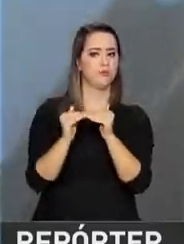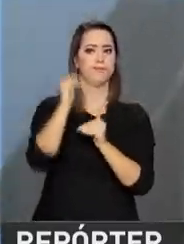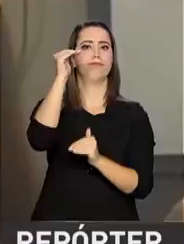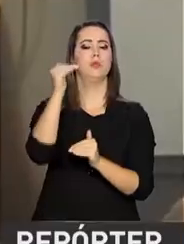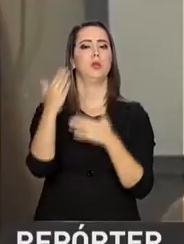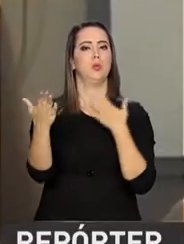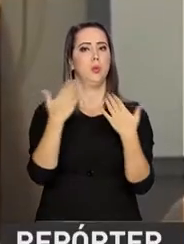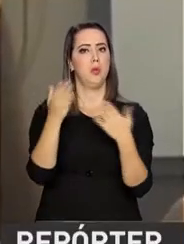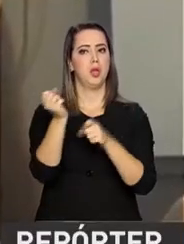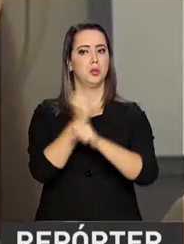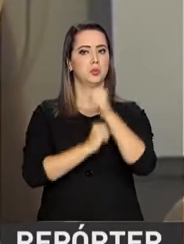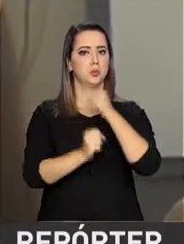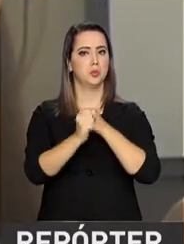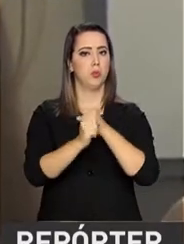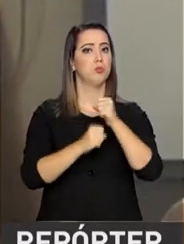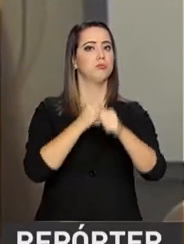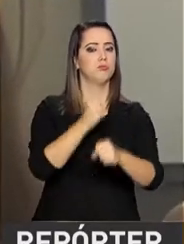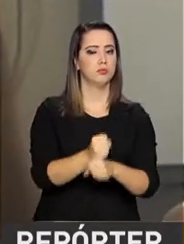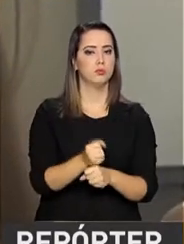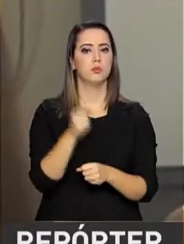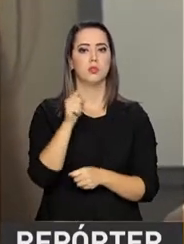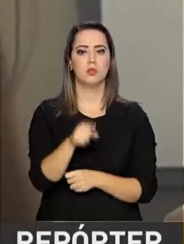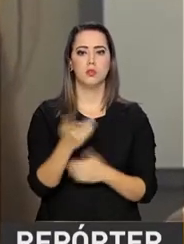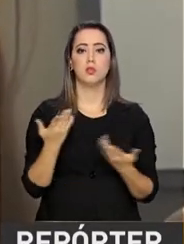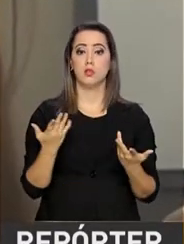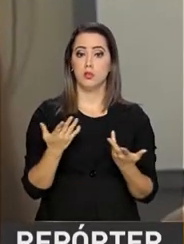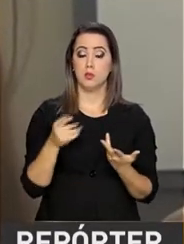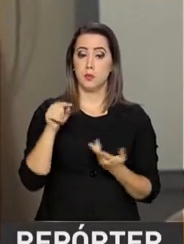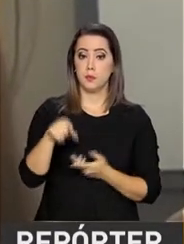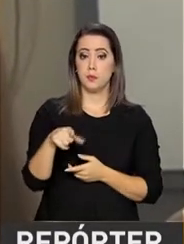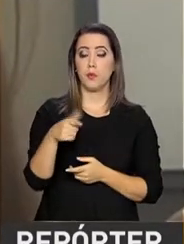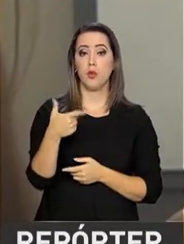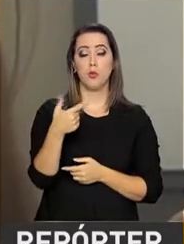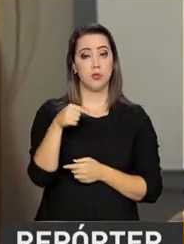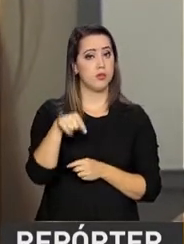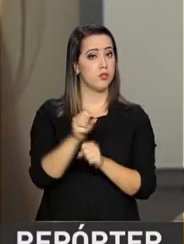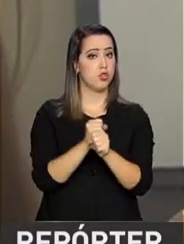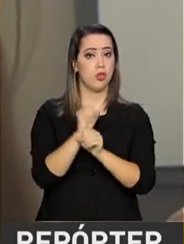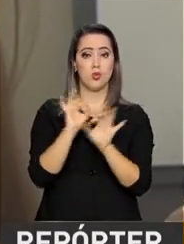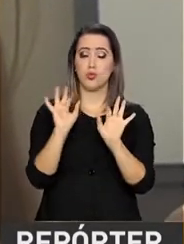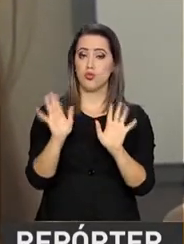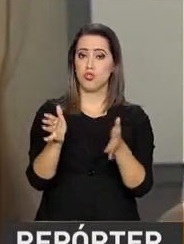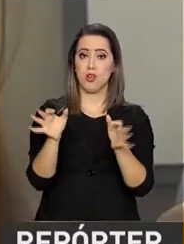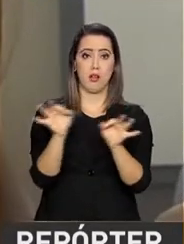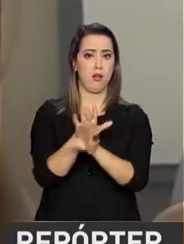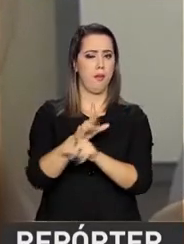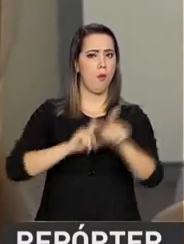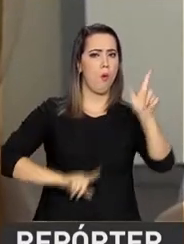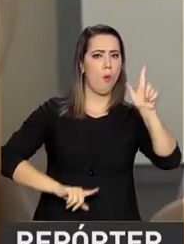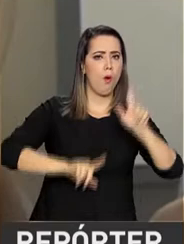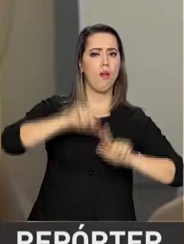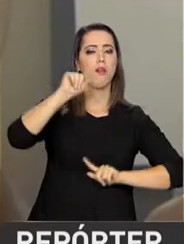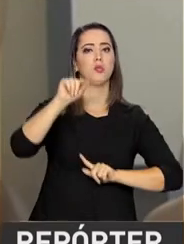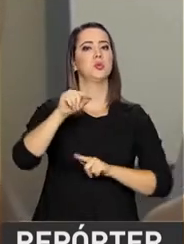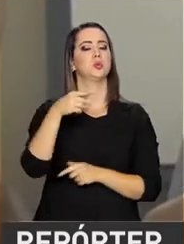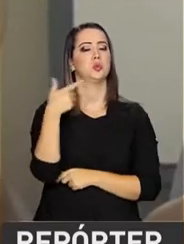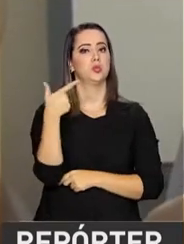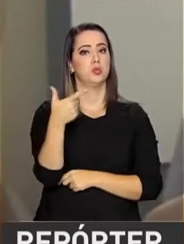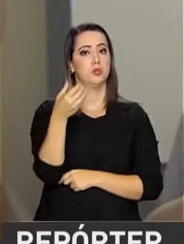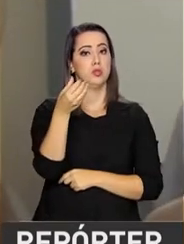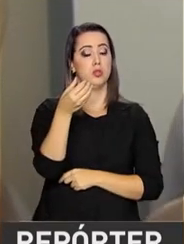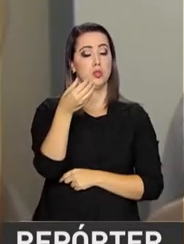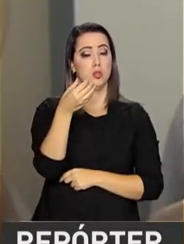para outro em 2017 a gente já tem a safra praticamente colhida então a gente está fechando com a safra recorde de 241